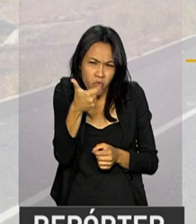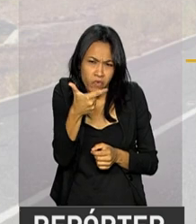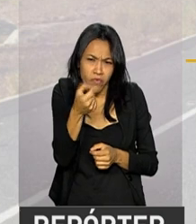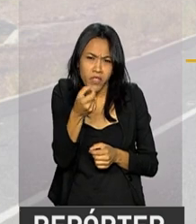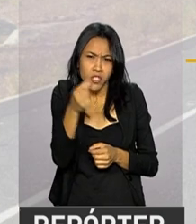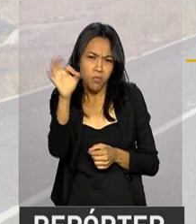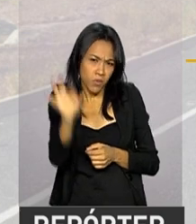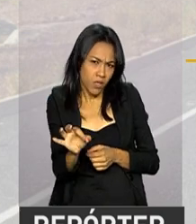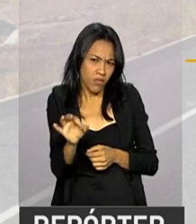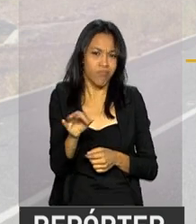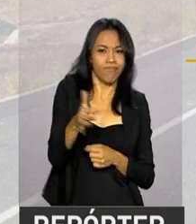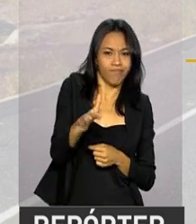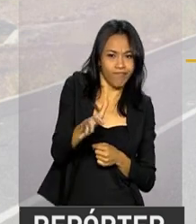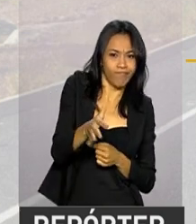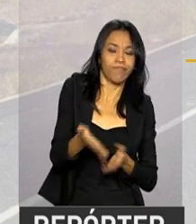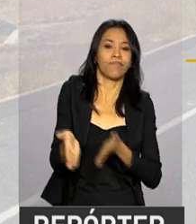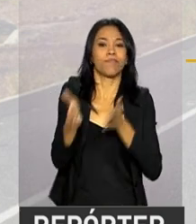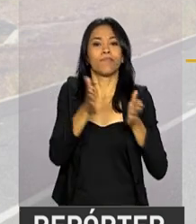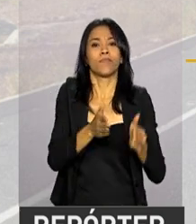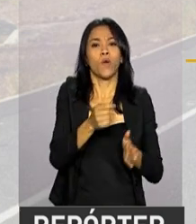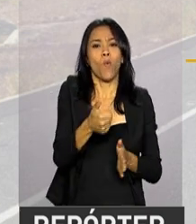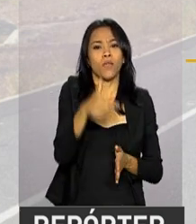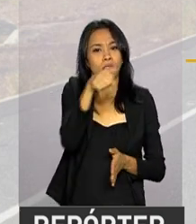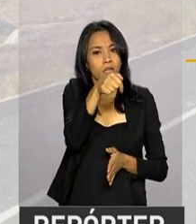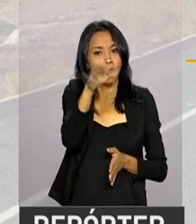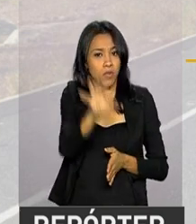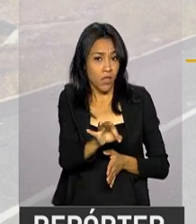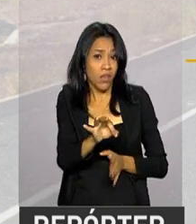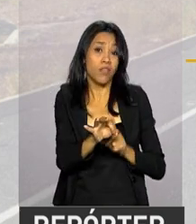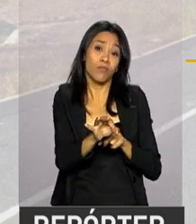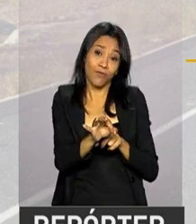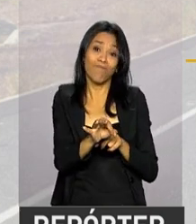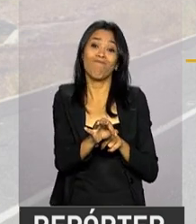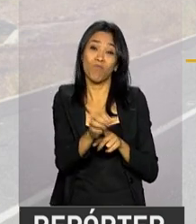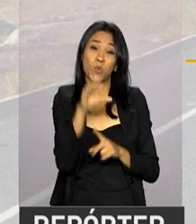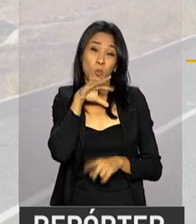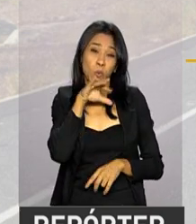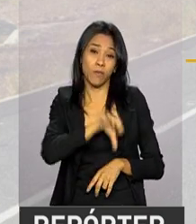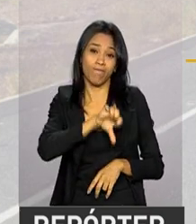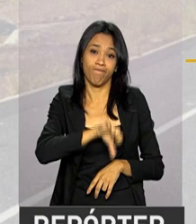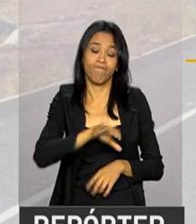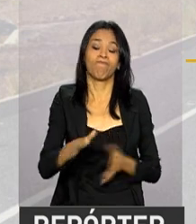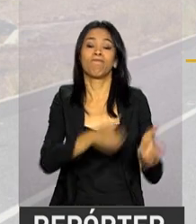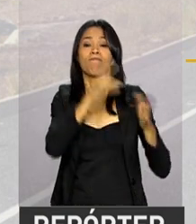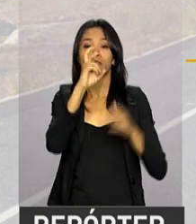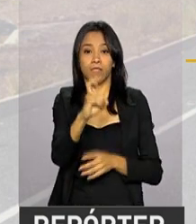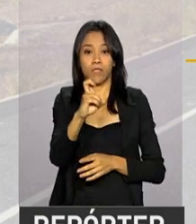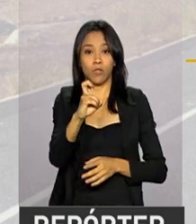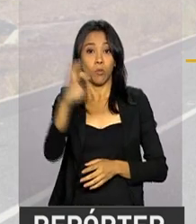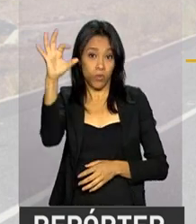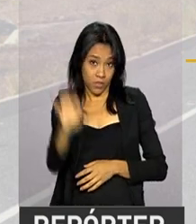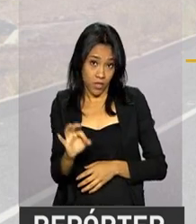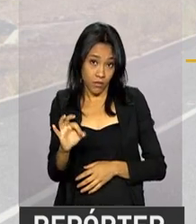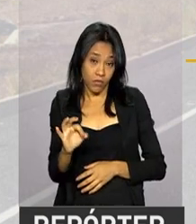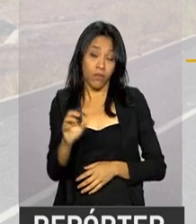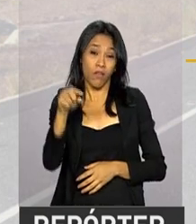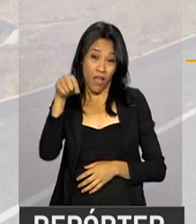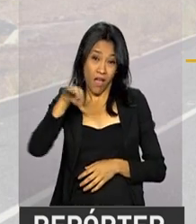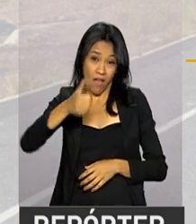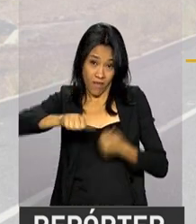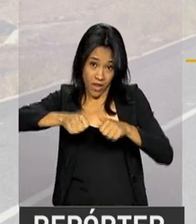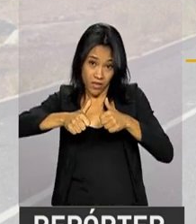avaliadas como regular quase 7% estão em estado ruim e 5% dos trechos foram